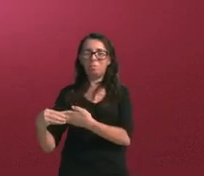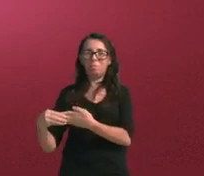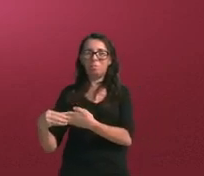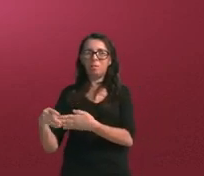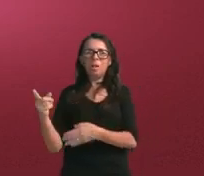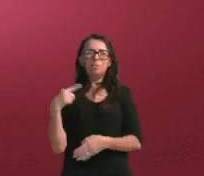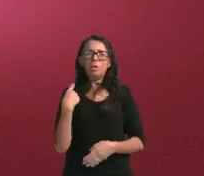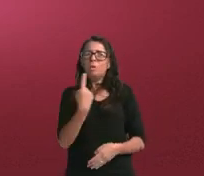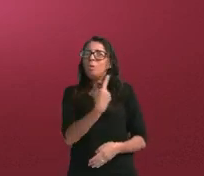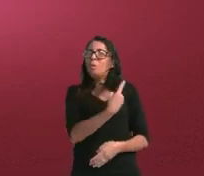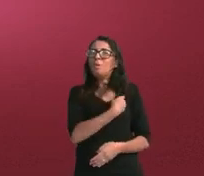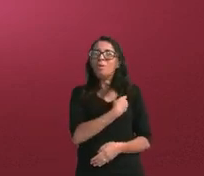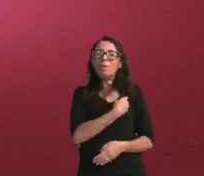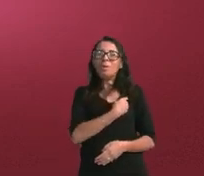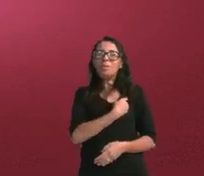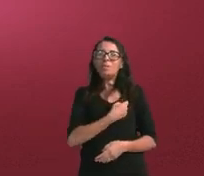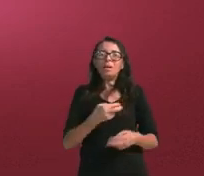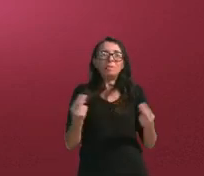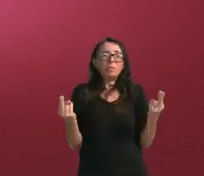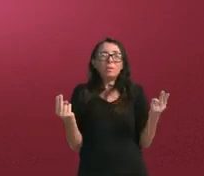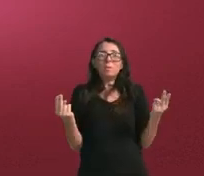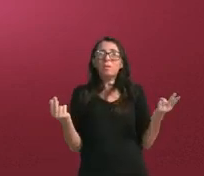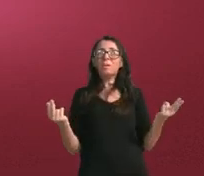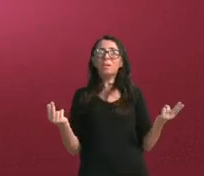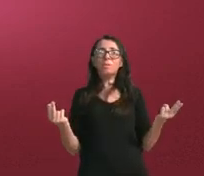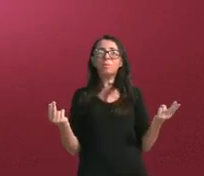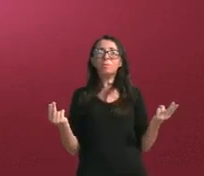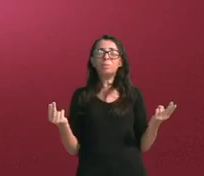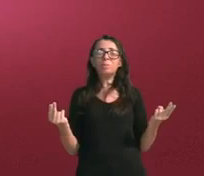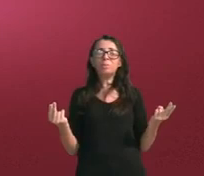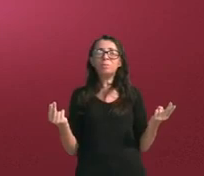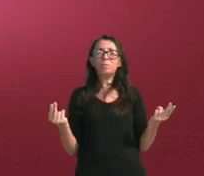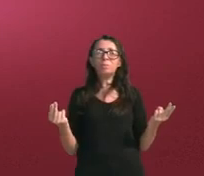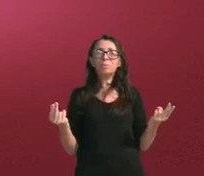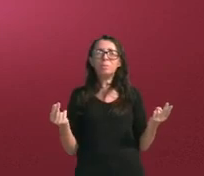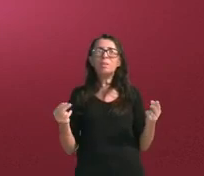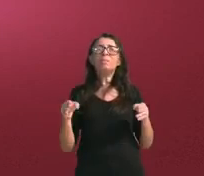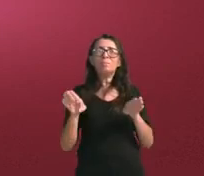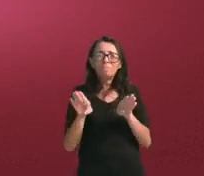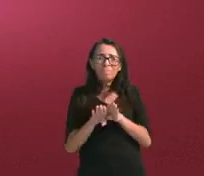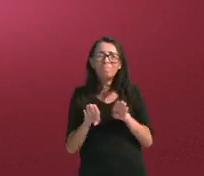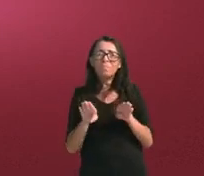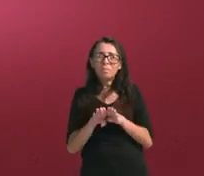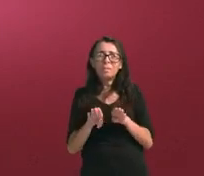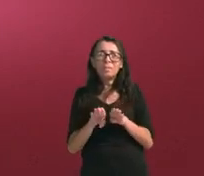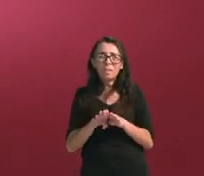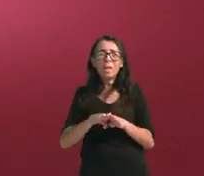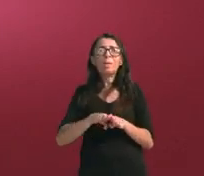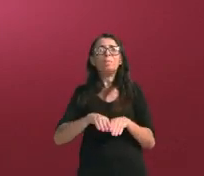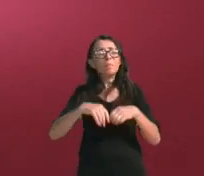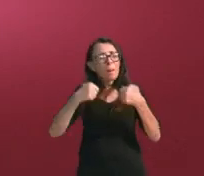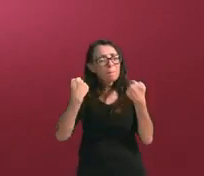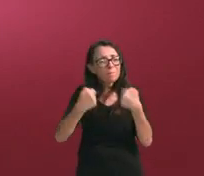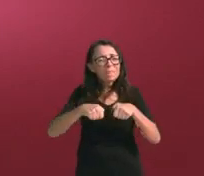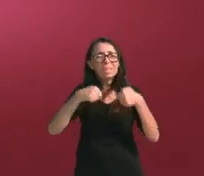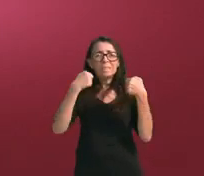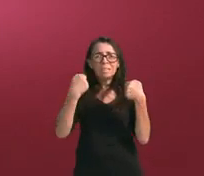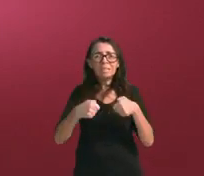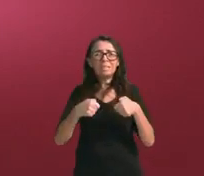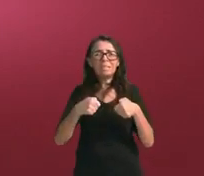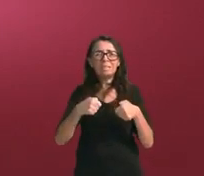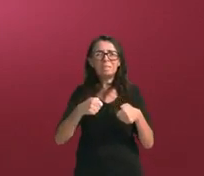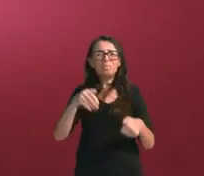que conhece todas as coisas. Nós temos que ter essa fé em nós. E que Ele pode realizar